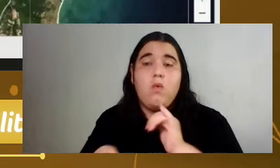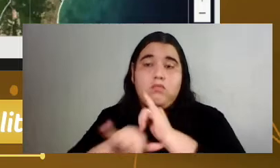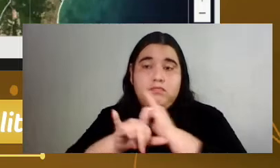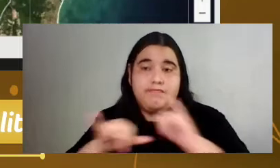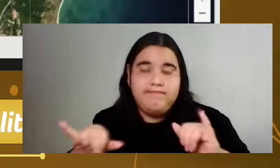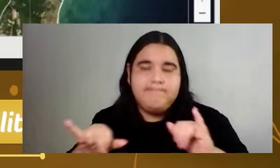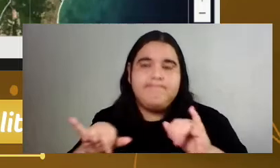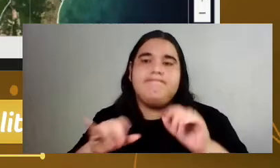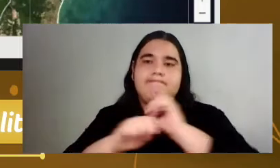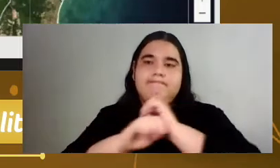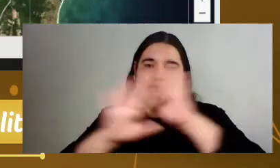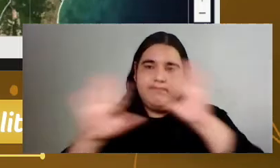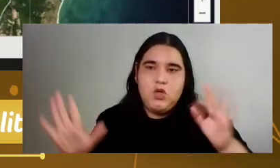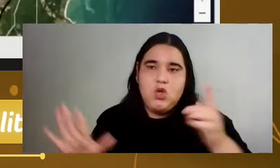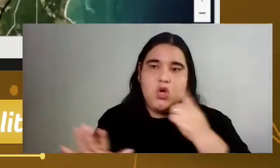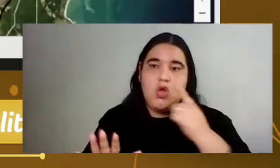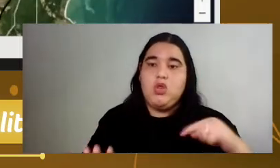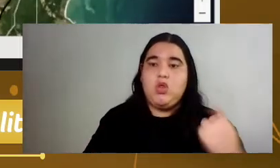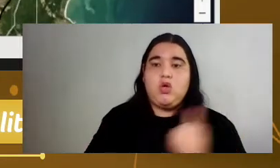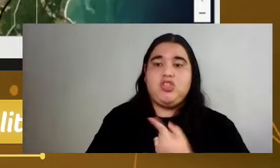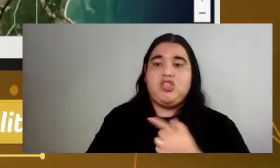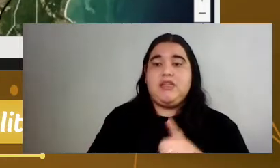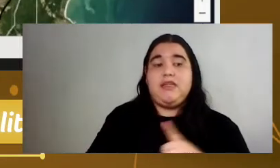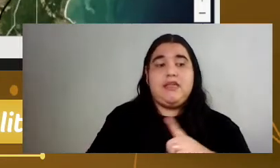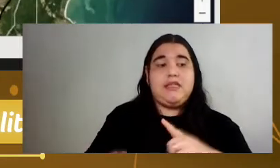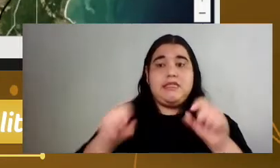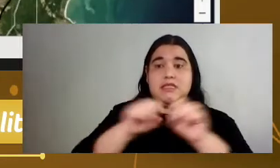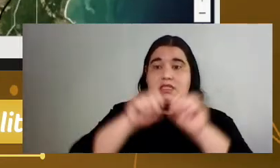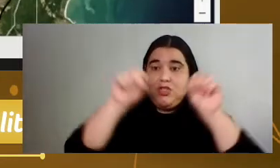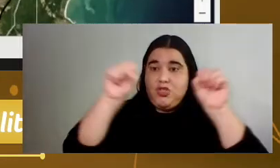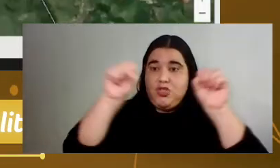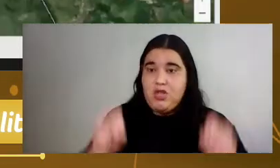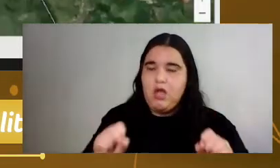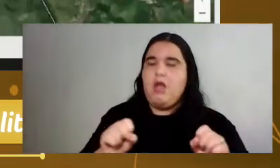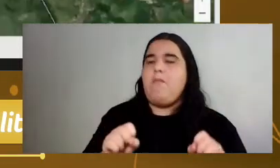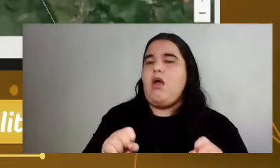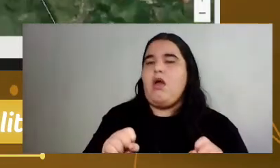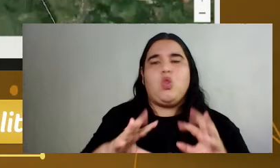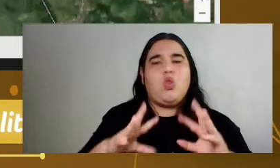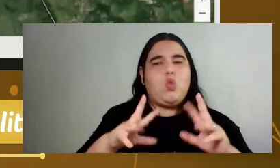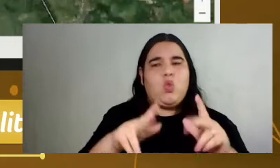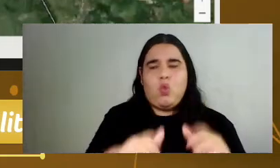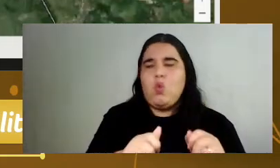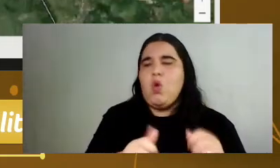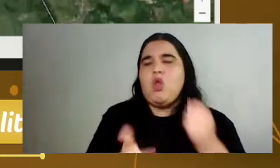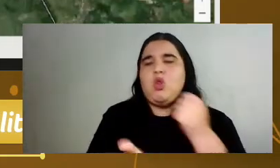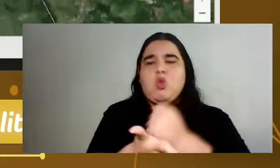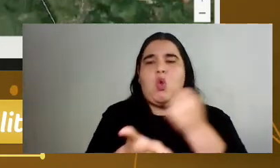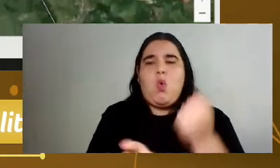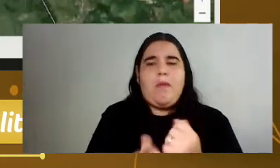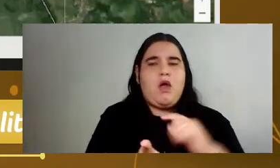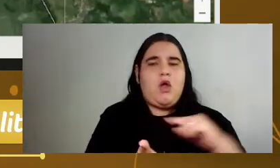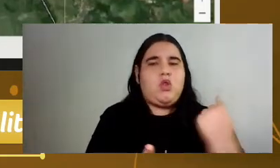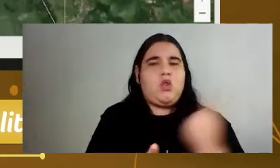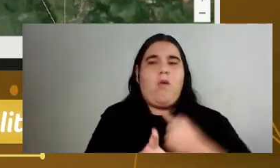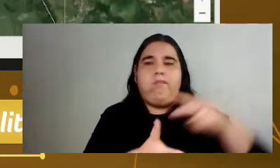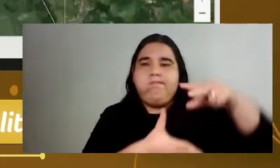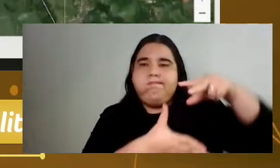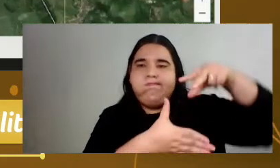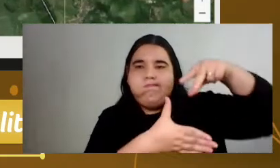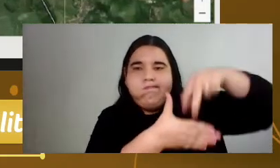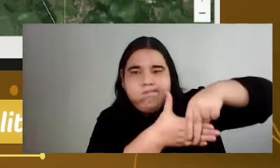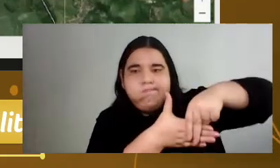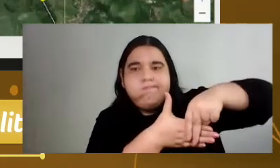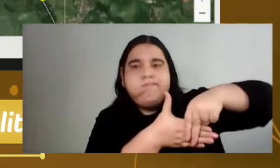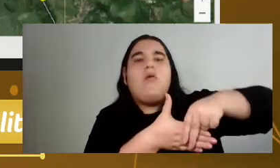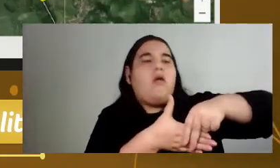tem um sistema próprio onde a gente coloca toda a documentação de cada ocorrência dessa que vai ser tramitada